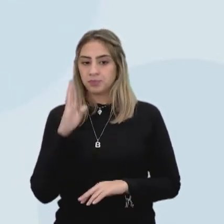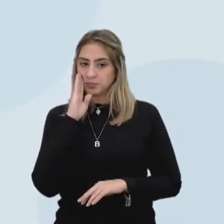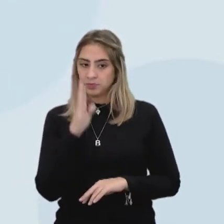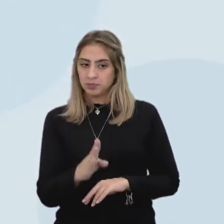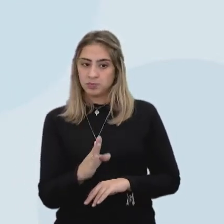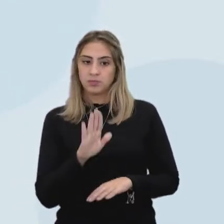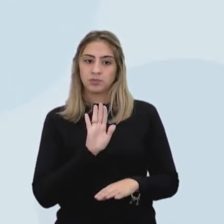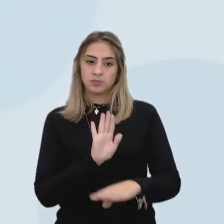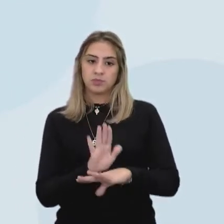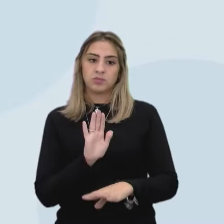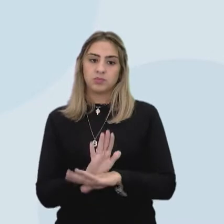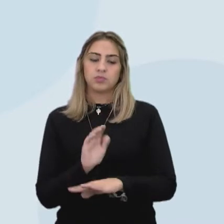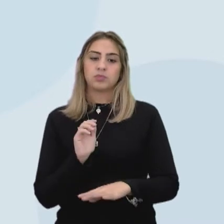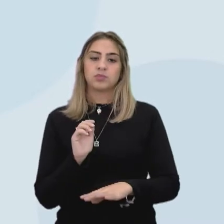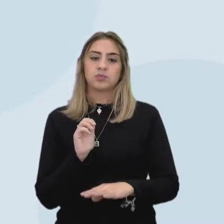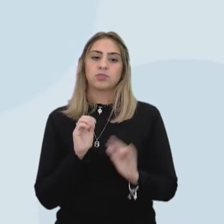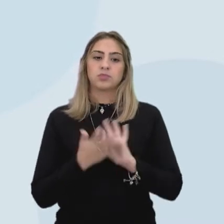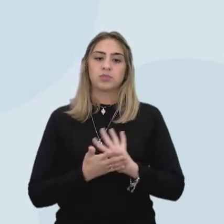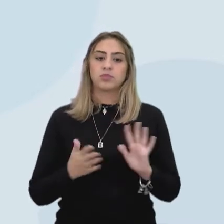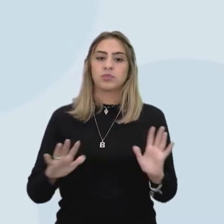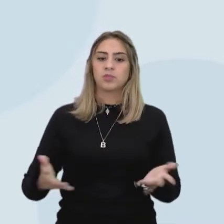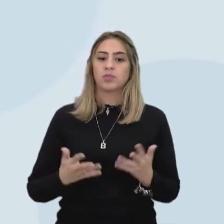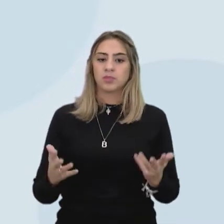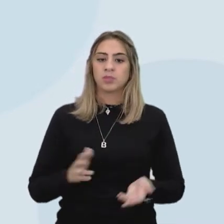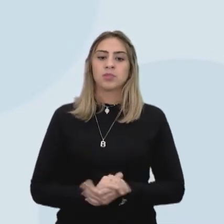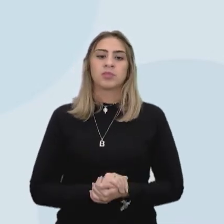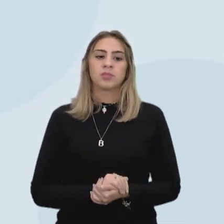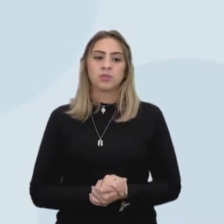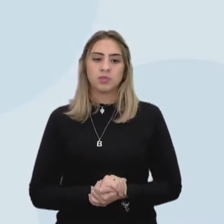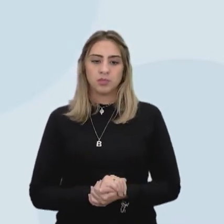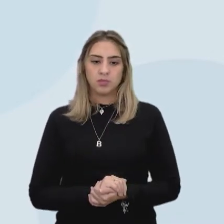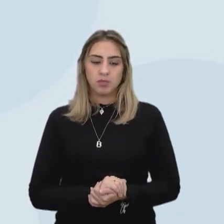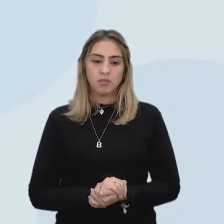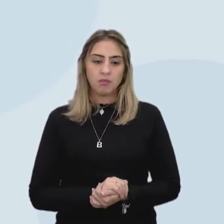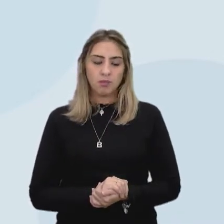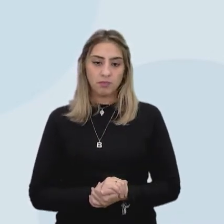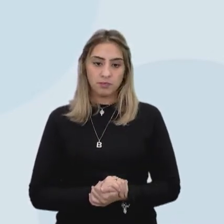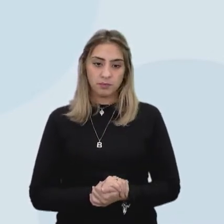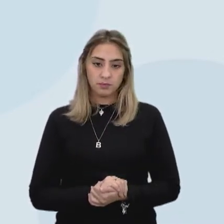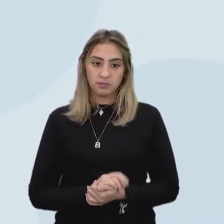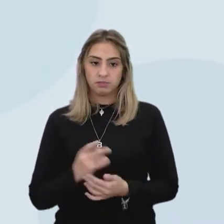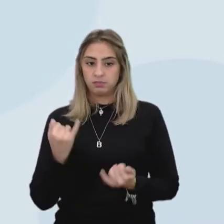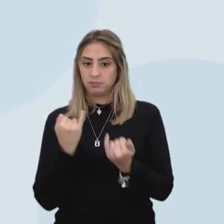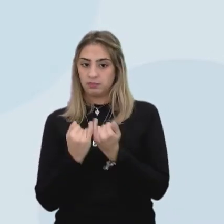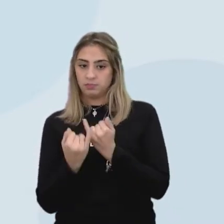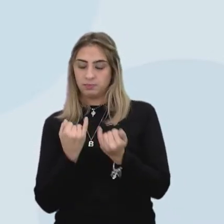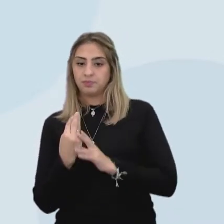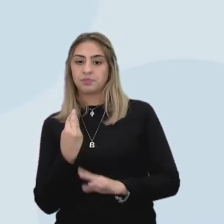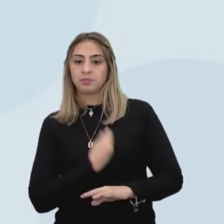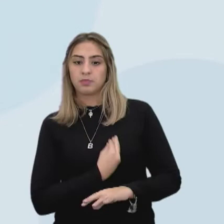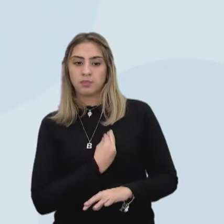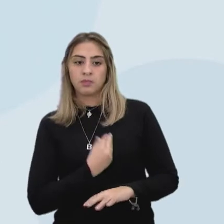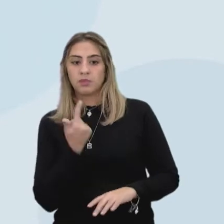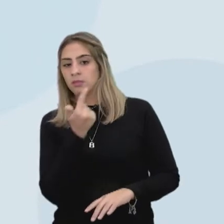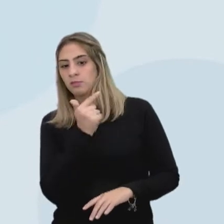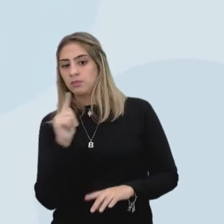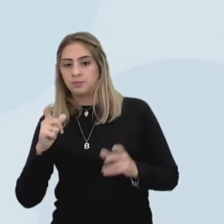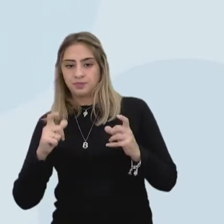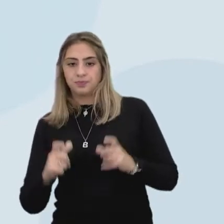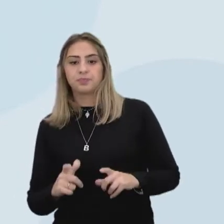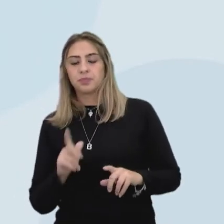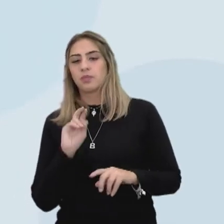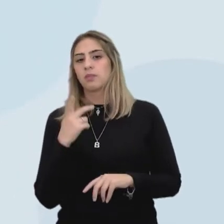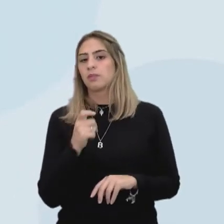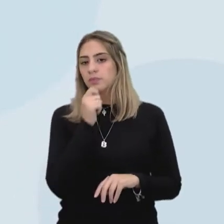em ajuda à atividade econômica de membro do domicílio, ou parente que reside em outro domicílio, ou